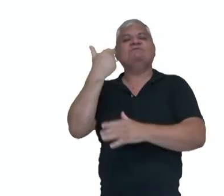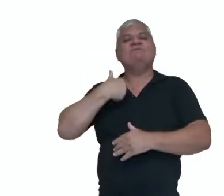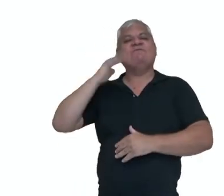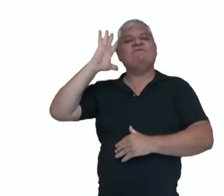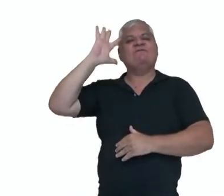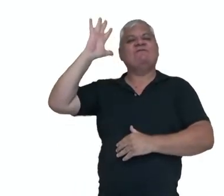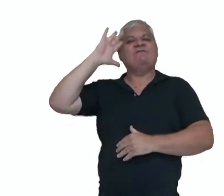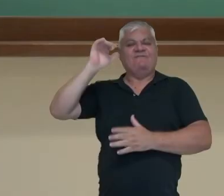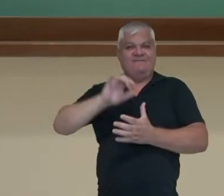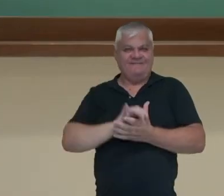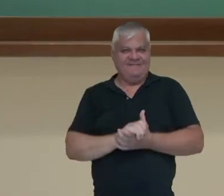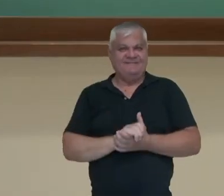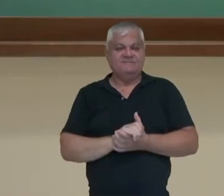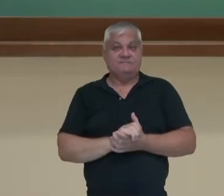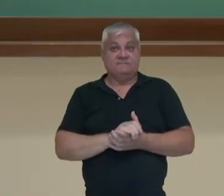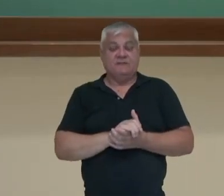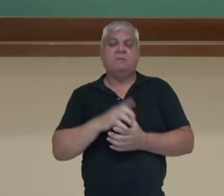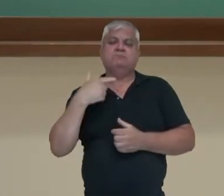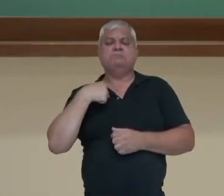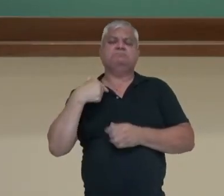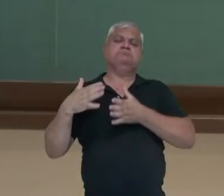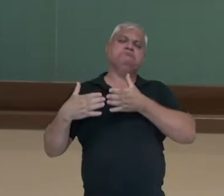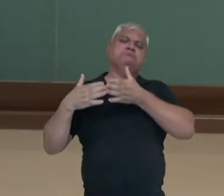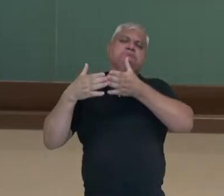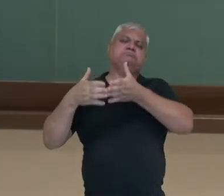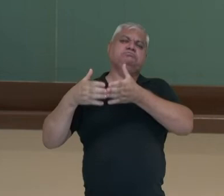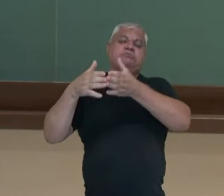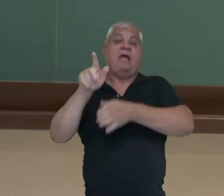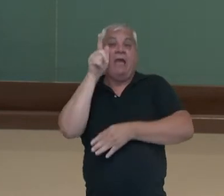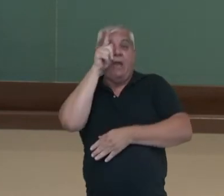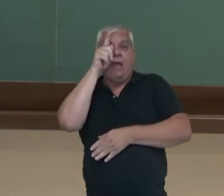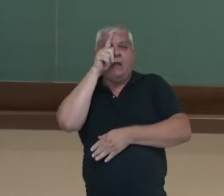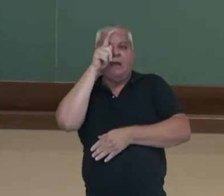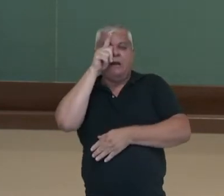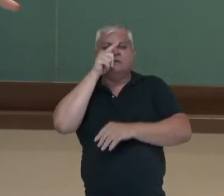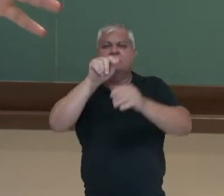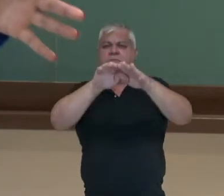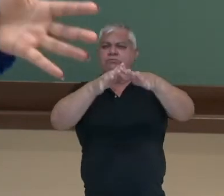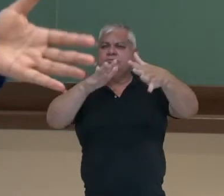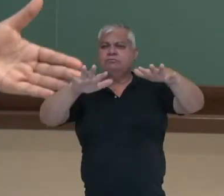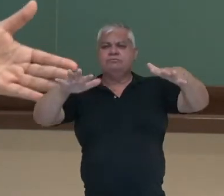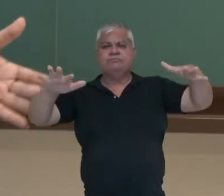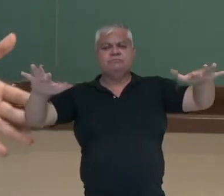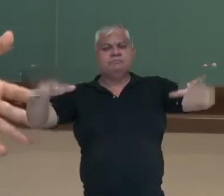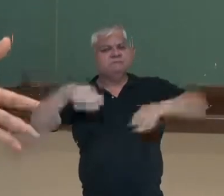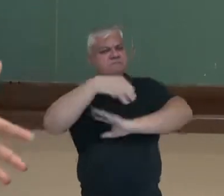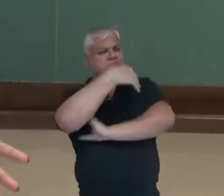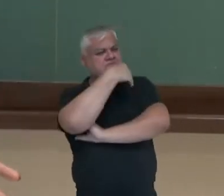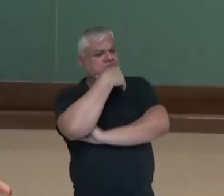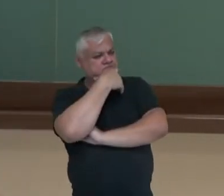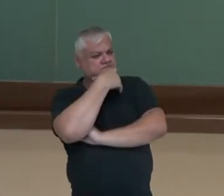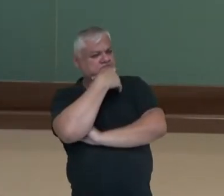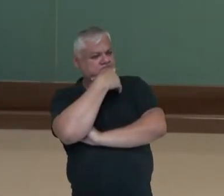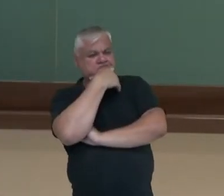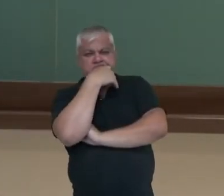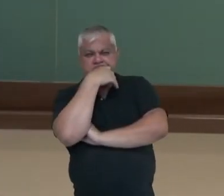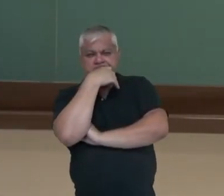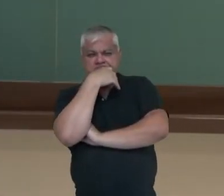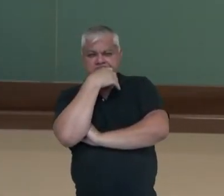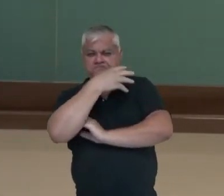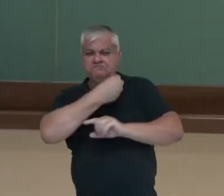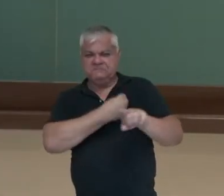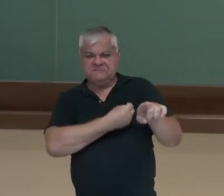filosofia. Imagina só que nós fomos lá da Grécia Antiga, nós olhamos o mar e falamos assim, o mar é cheio de criaturas,